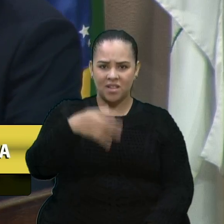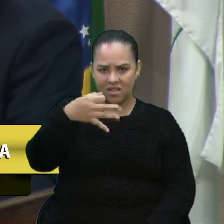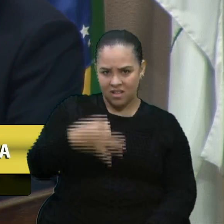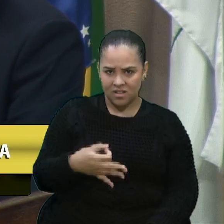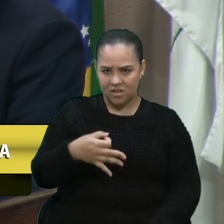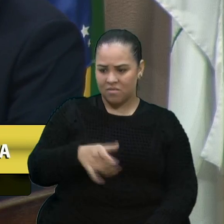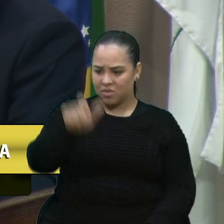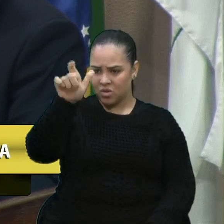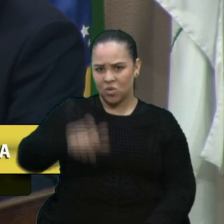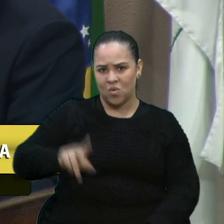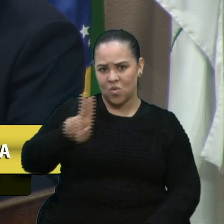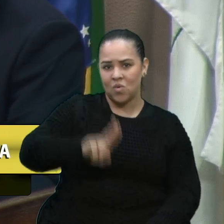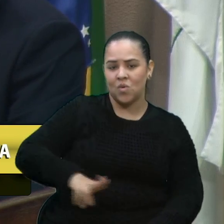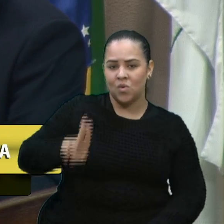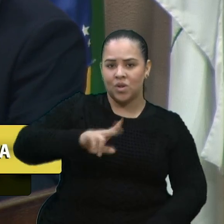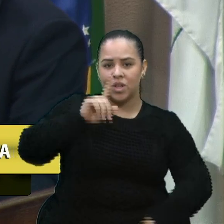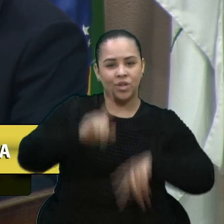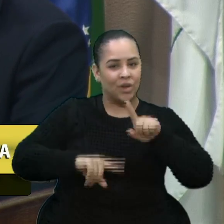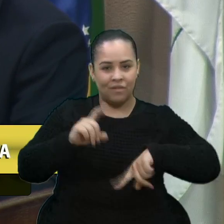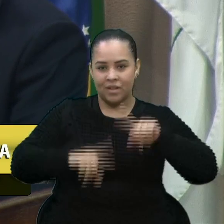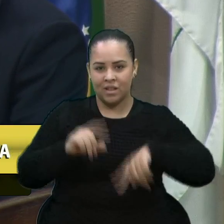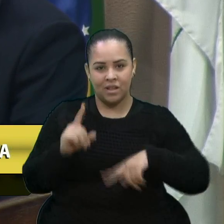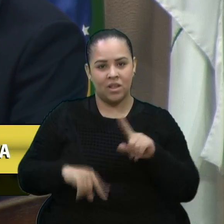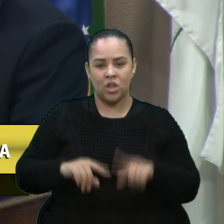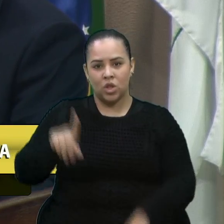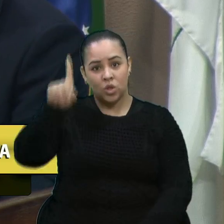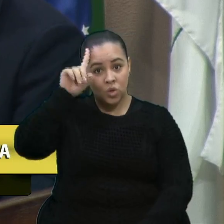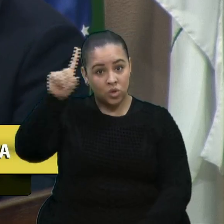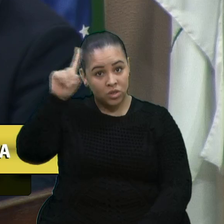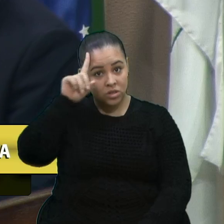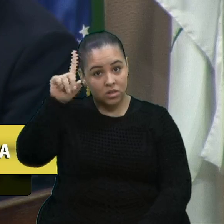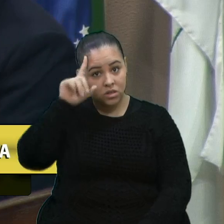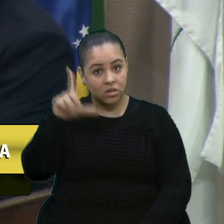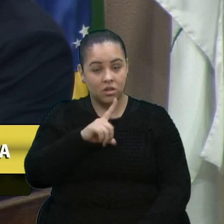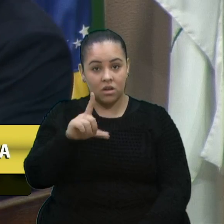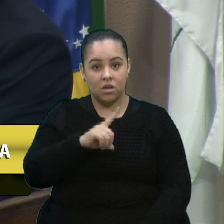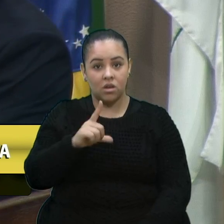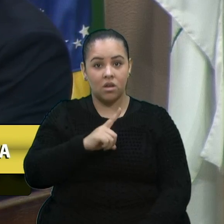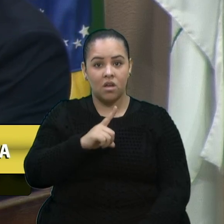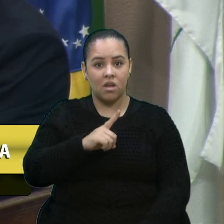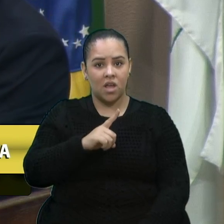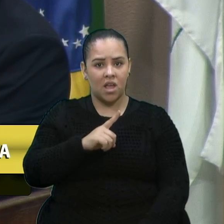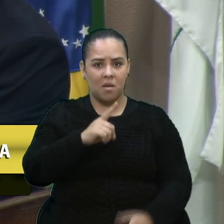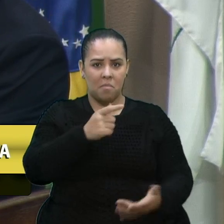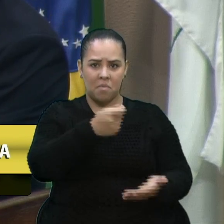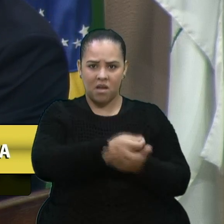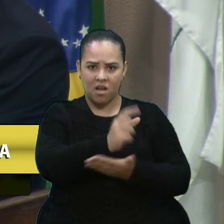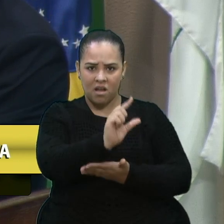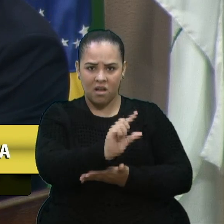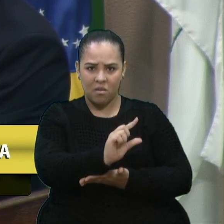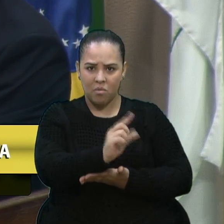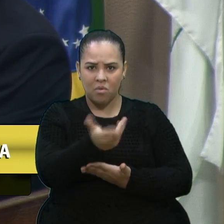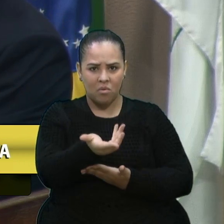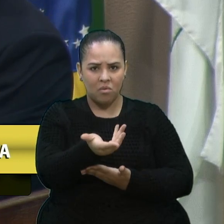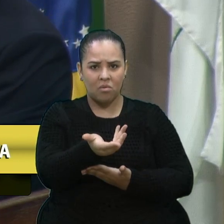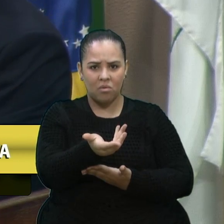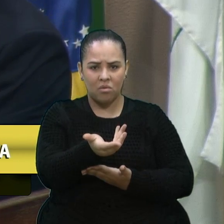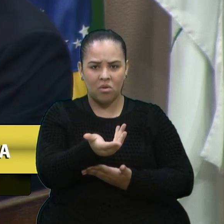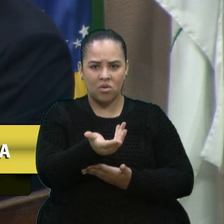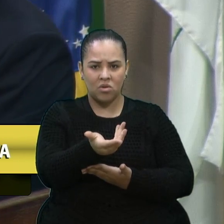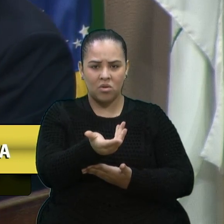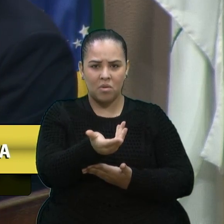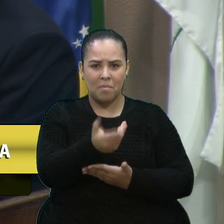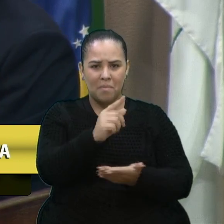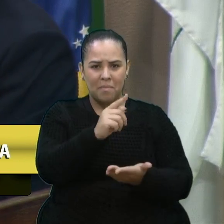contribuinte utilize os serviços praticamente todos os dias e tenha um desconto tão baixo, quanto mais se usa o serviço, menos